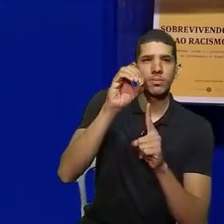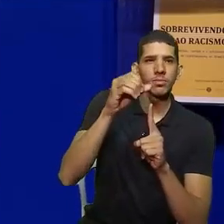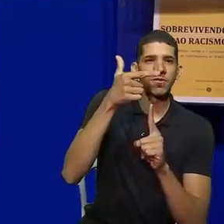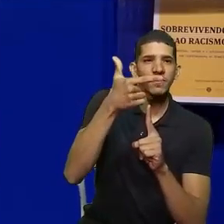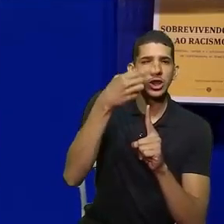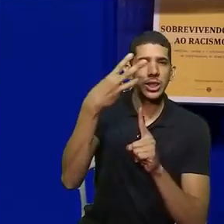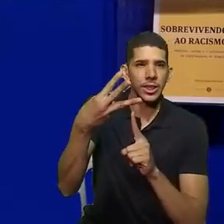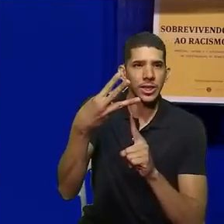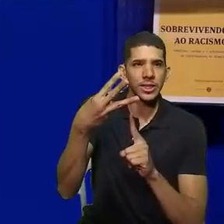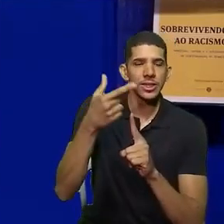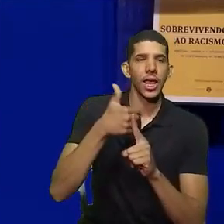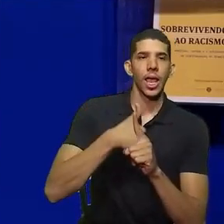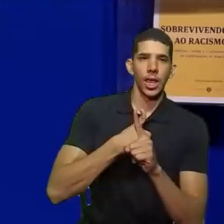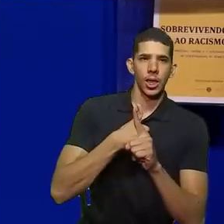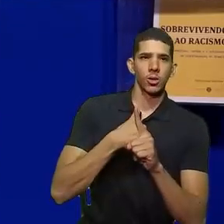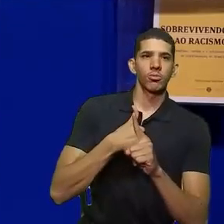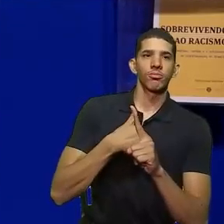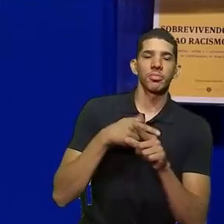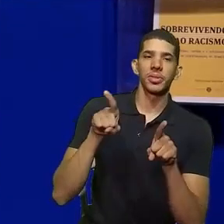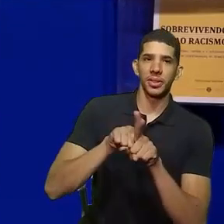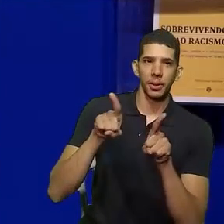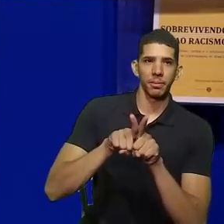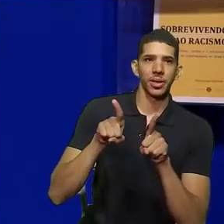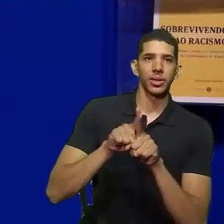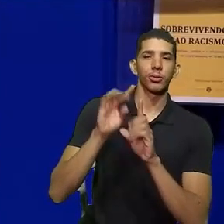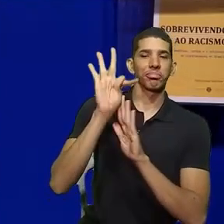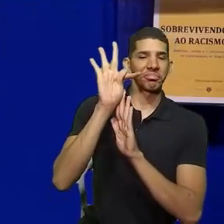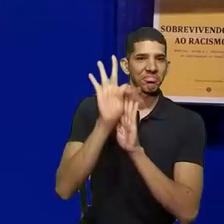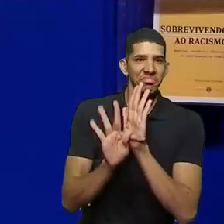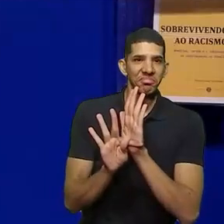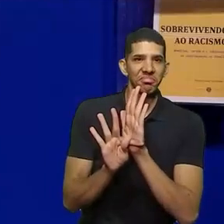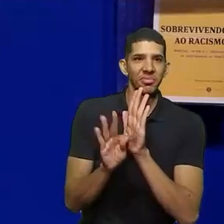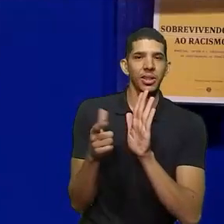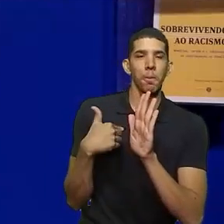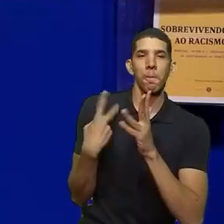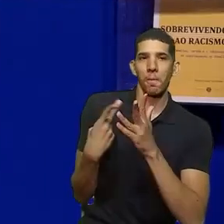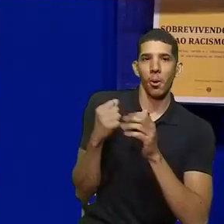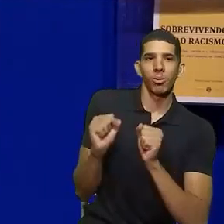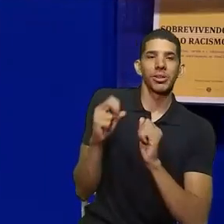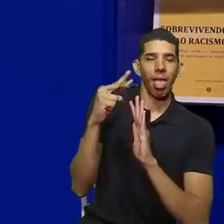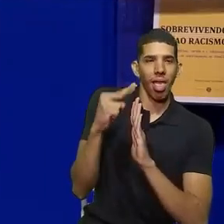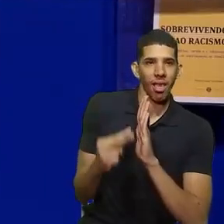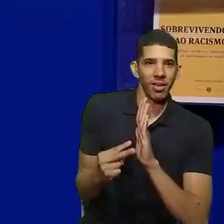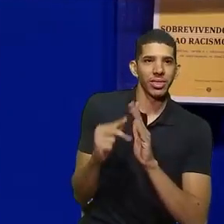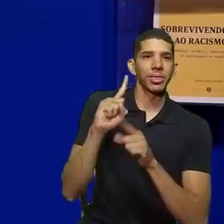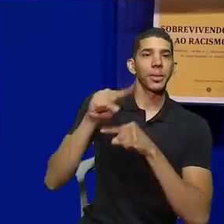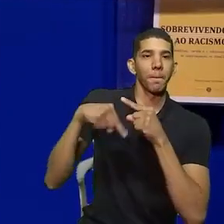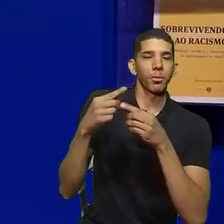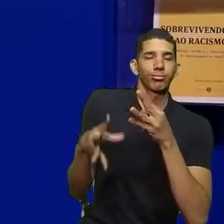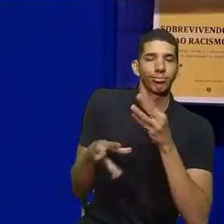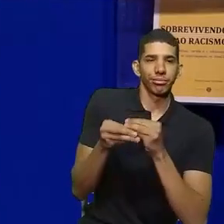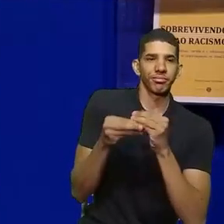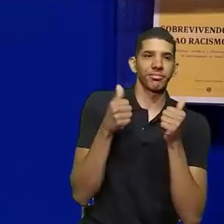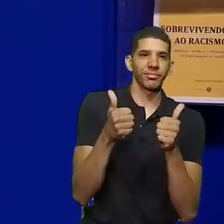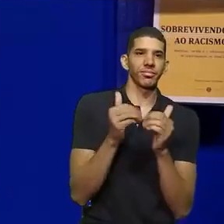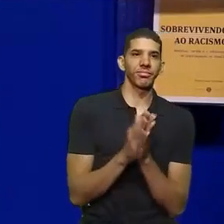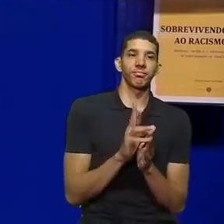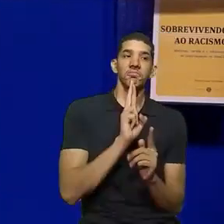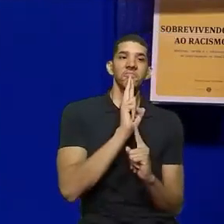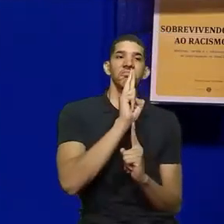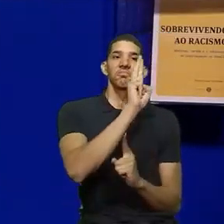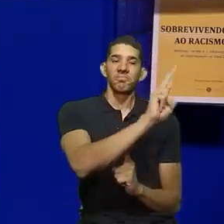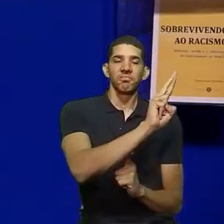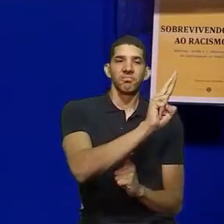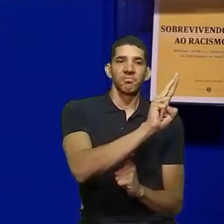pequeno textozinho, que aí eu vou, se você me permite ler, claro, curtinho, bobos, e depois né, eu vou para a Fabiano? sua